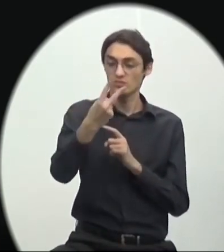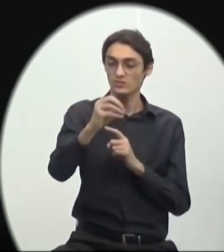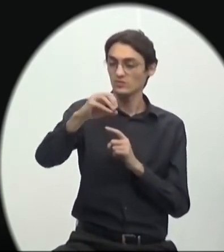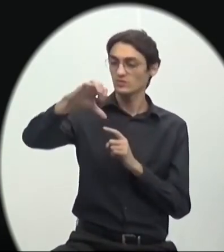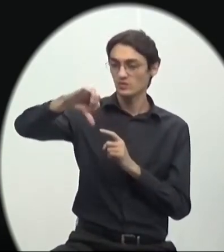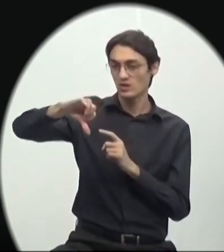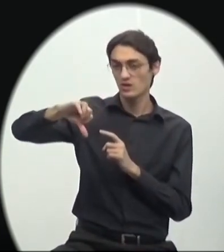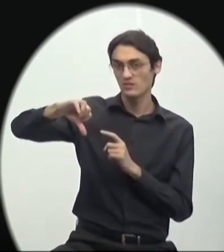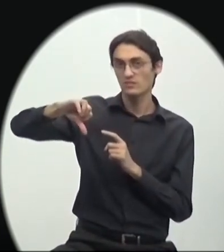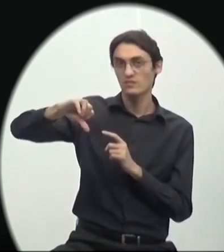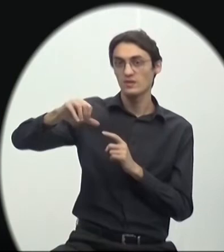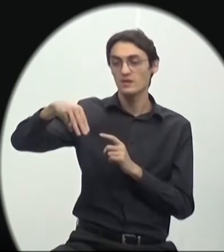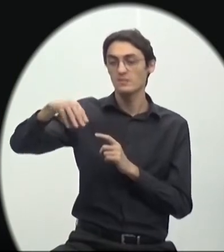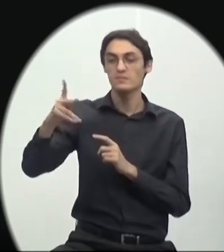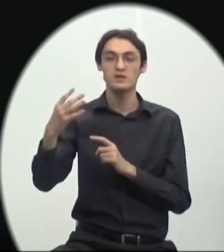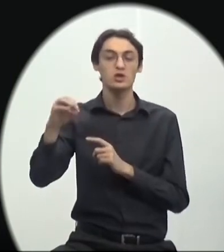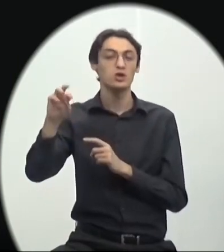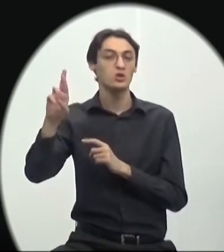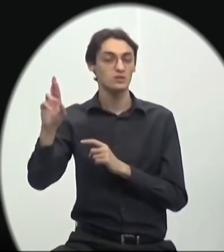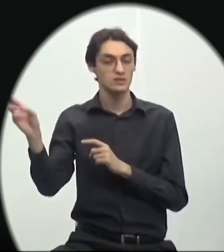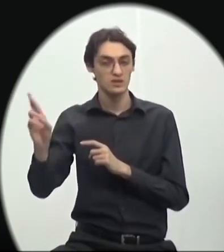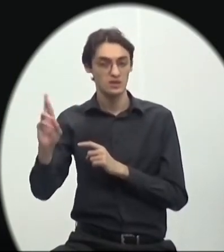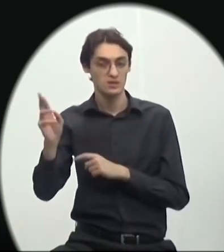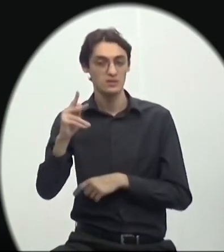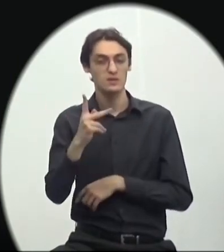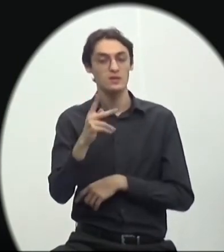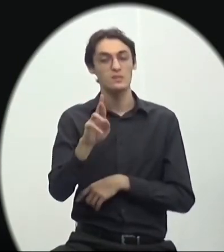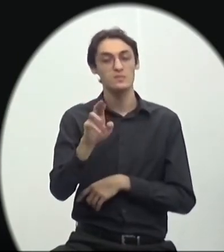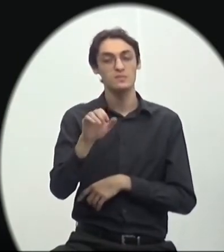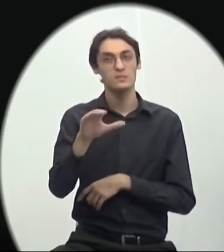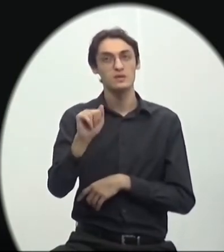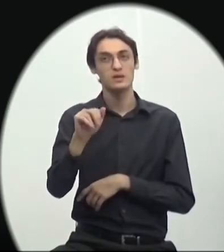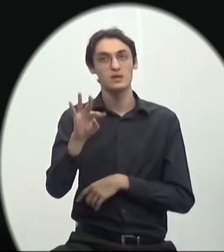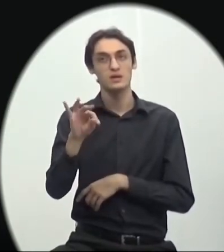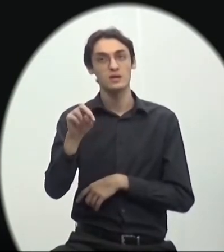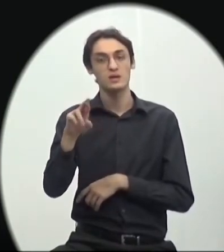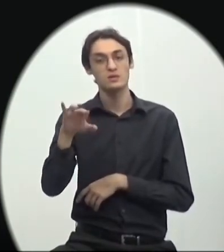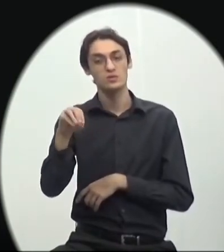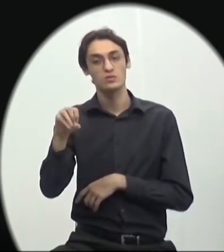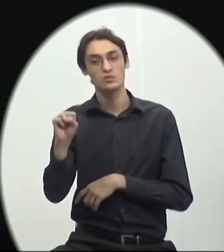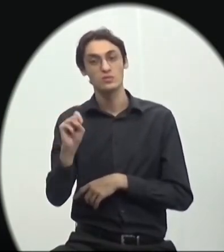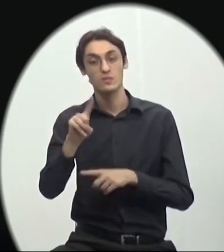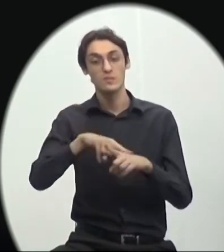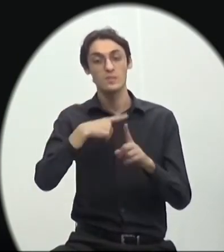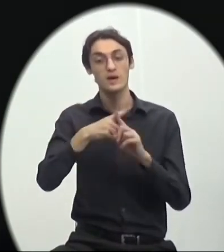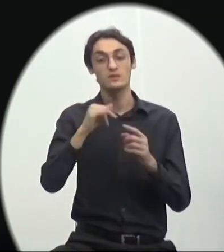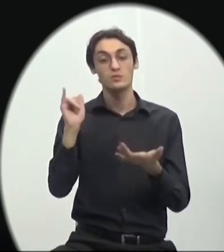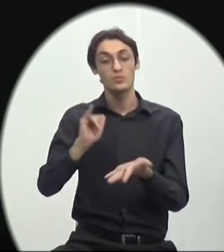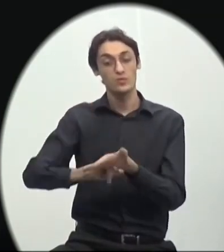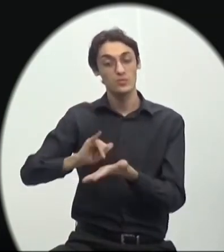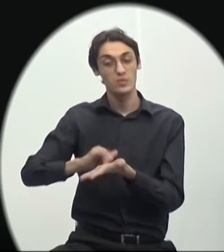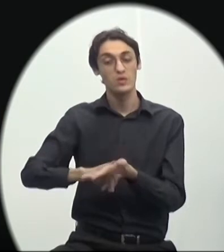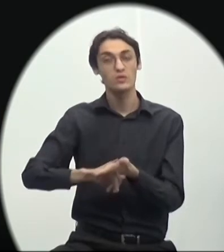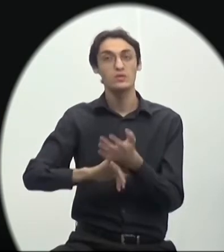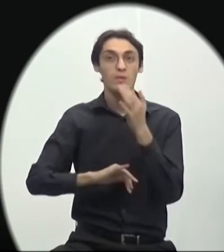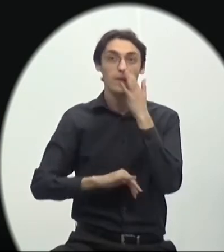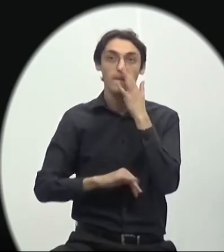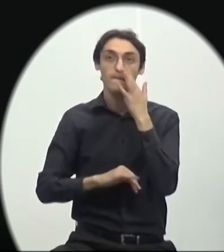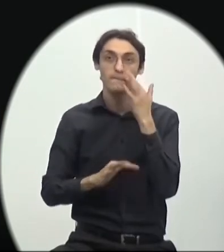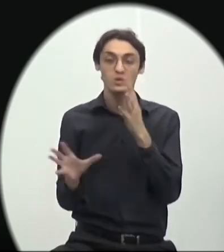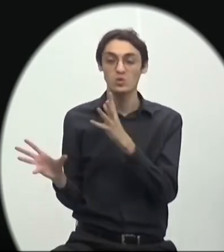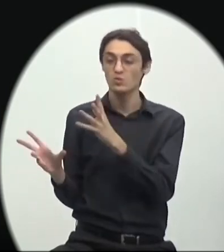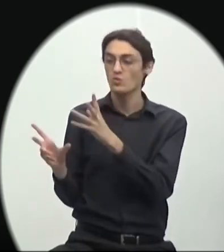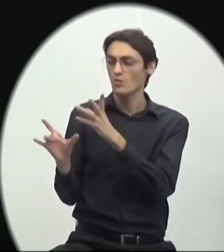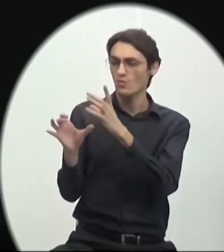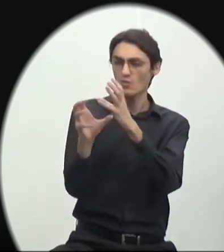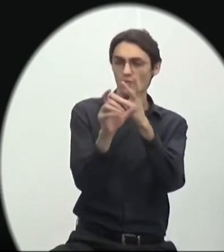precatórios, que a princípio tem que ser quitado até 2024, e mais os impostos, somando-se